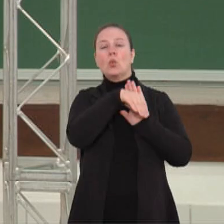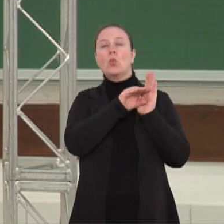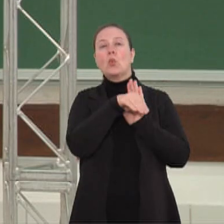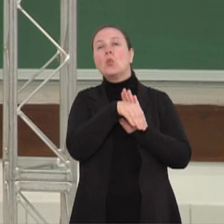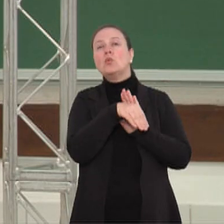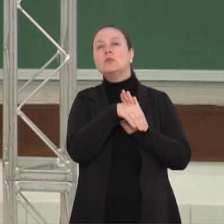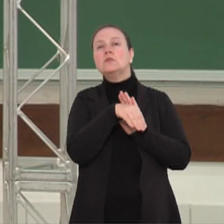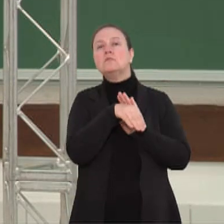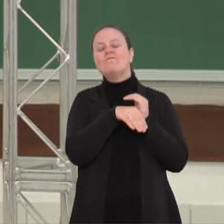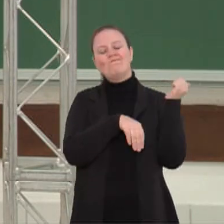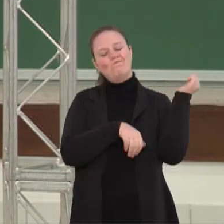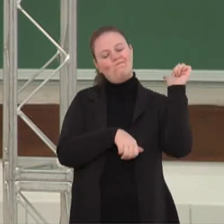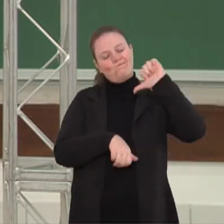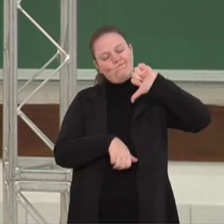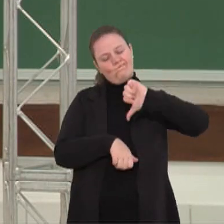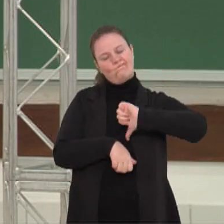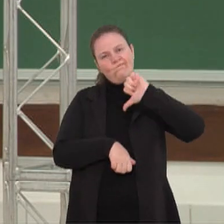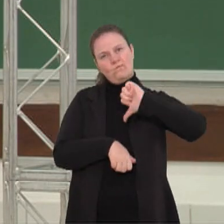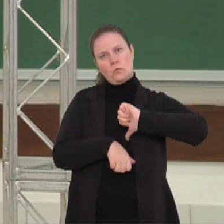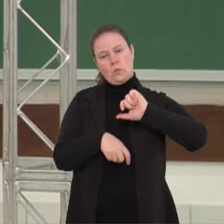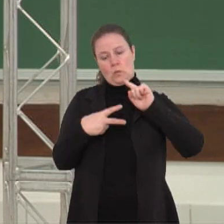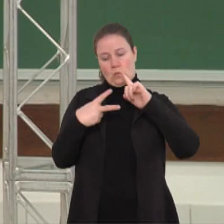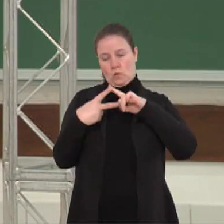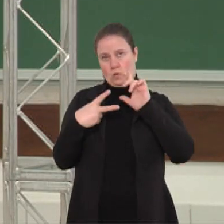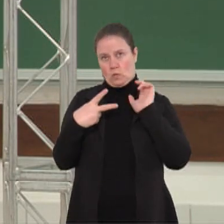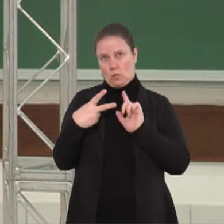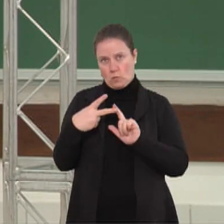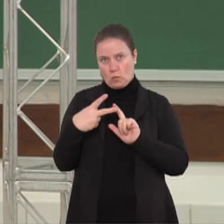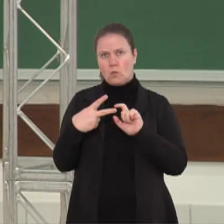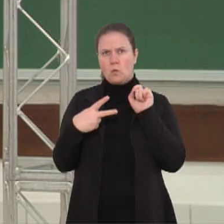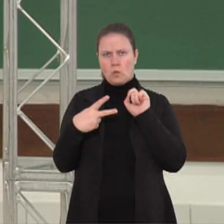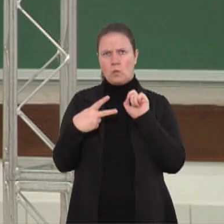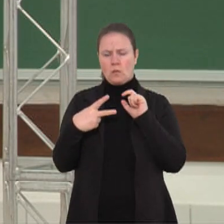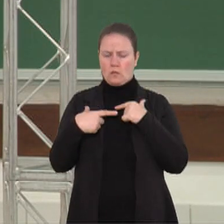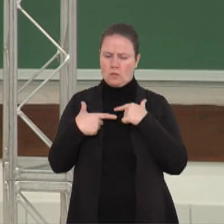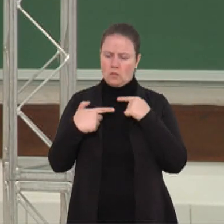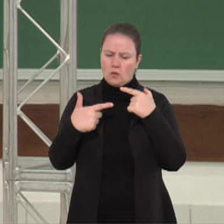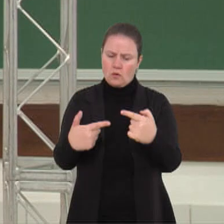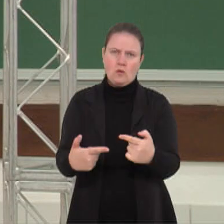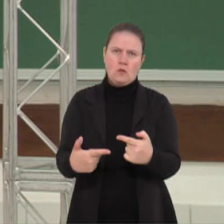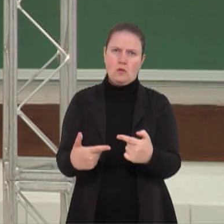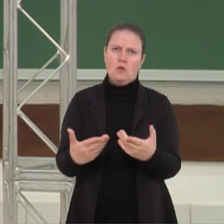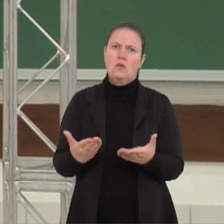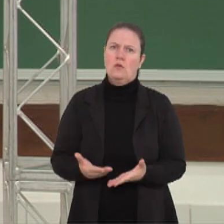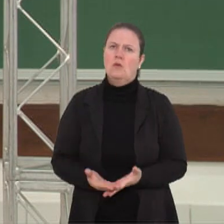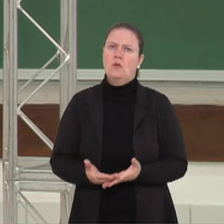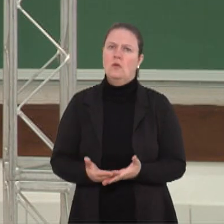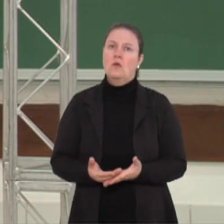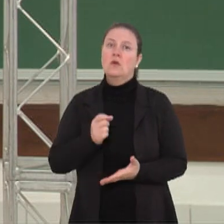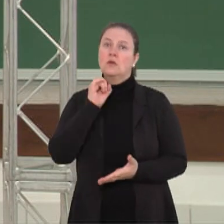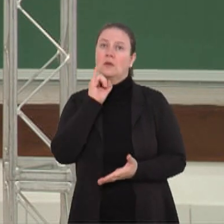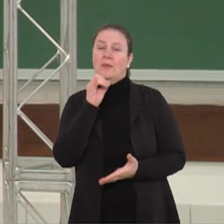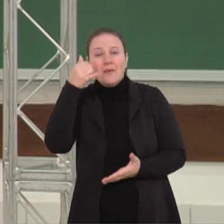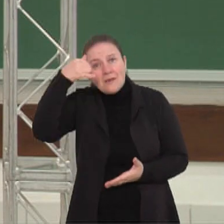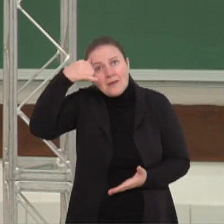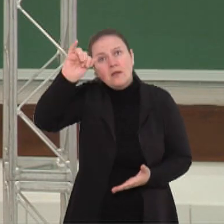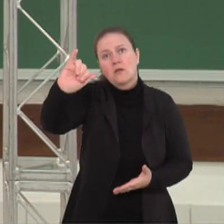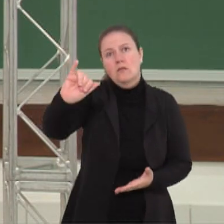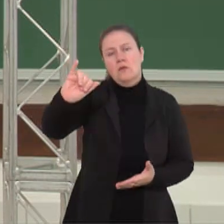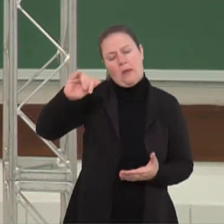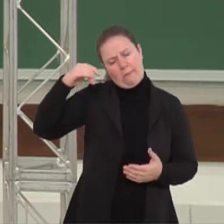vem colocar esses dois pontos, de estar em guerra o tempo todo. Para não estarmos em guerra o tempo todo,